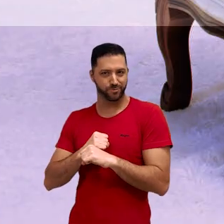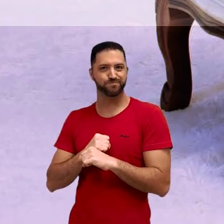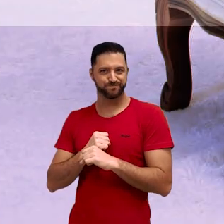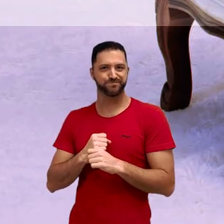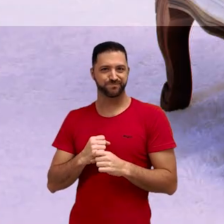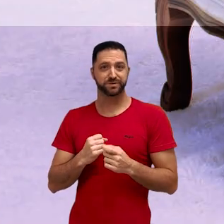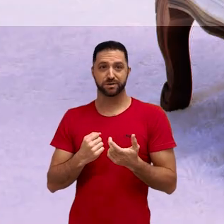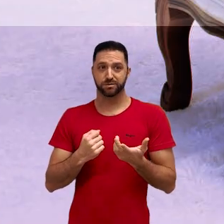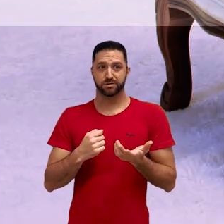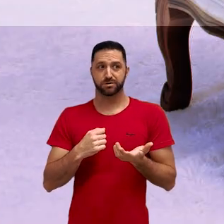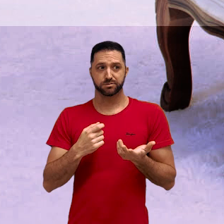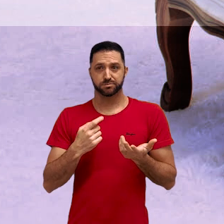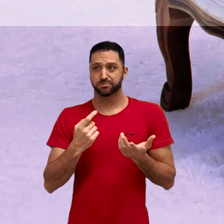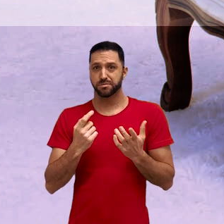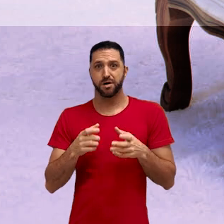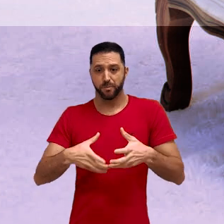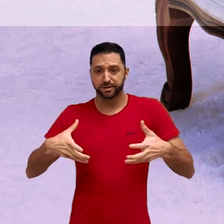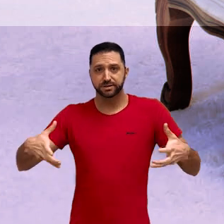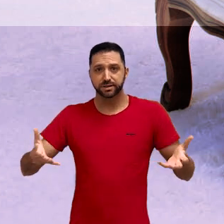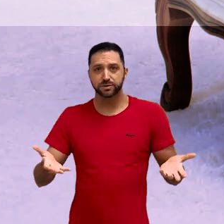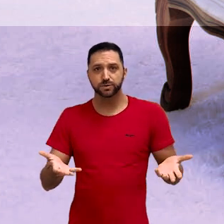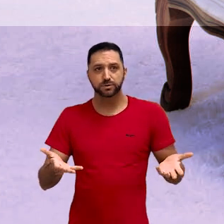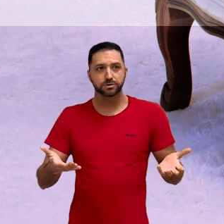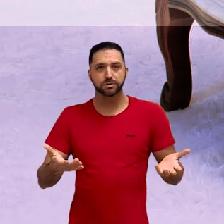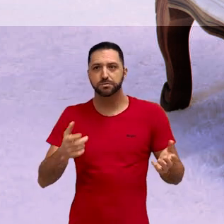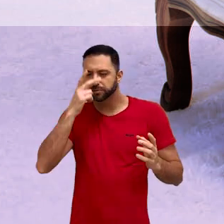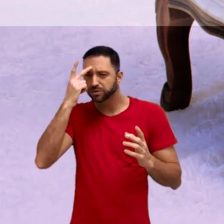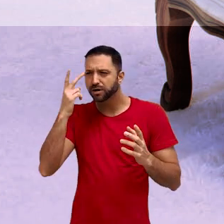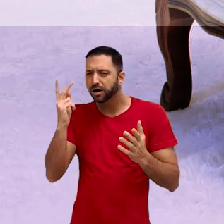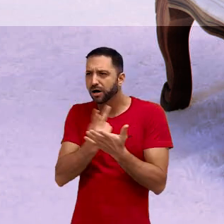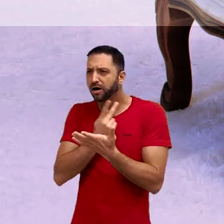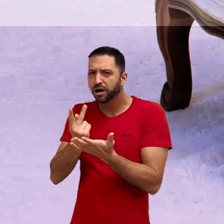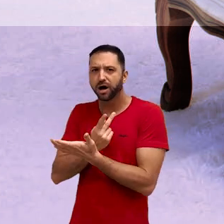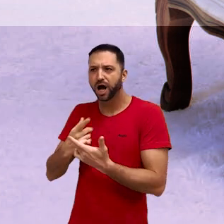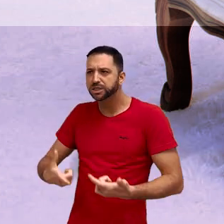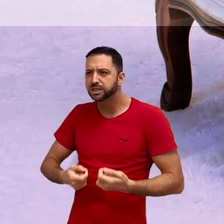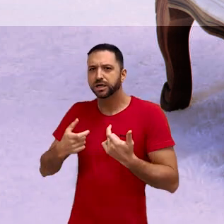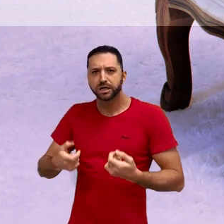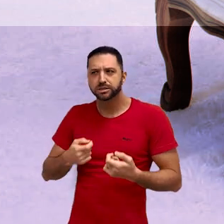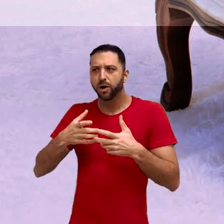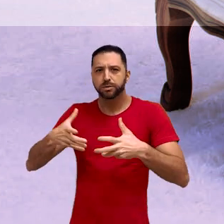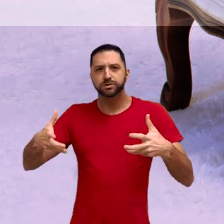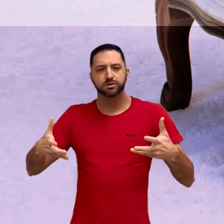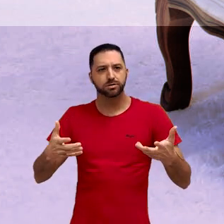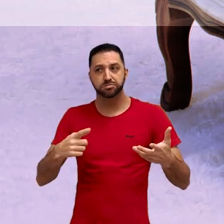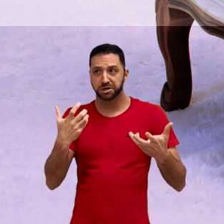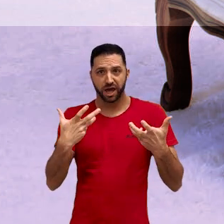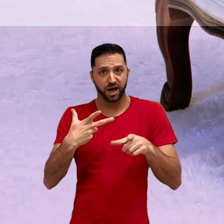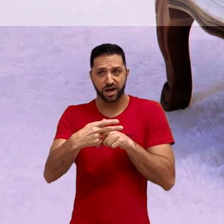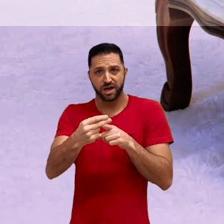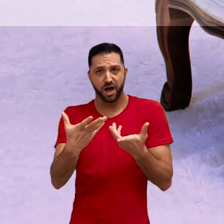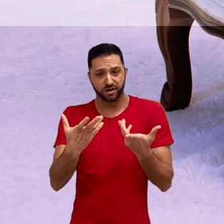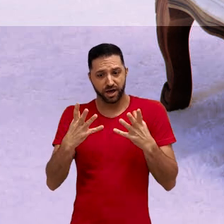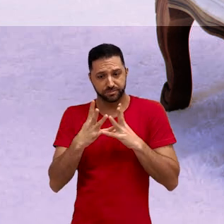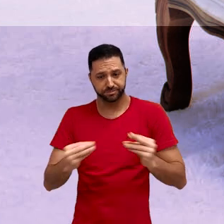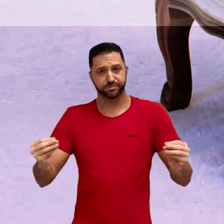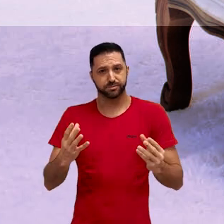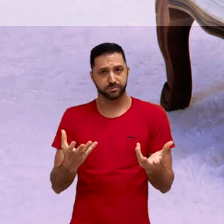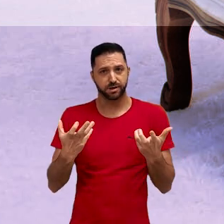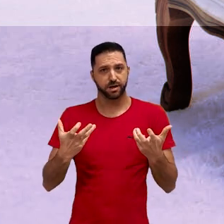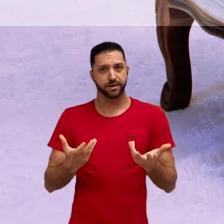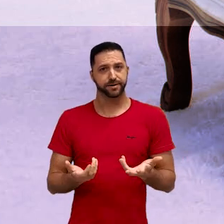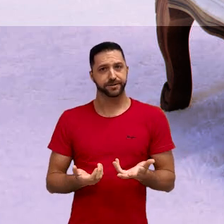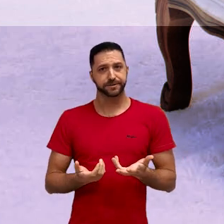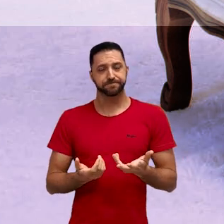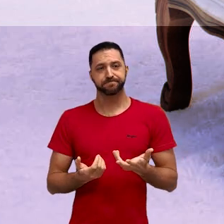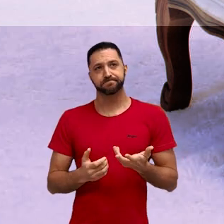seja, quer dizer que nós estamos perdendo, por enquanto, essa batalha? É batalha, tá? Porque é nós batalha. Estamos aqui para vencer